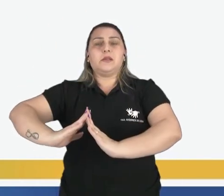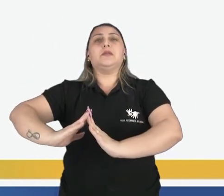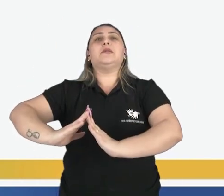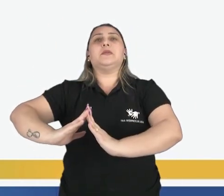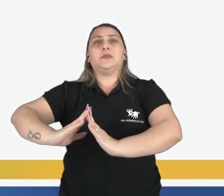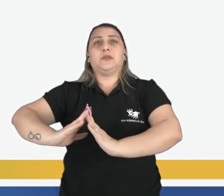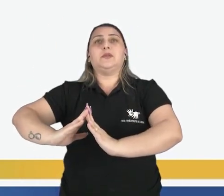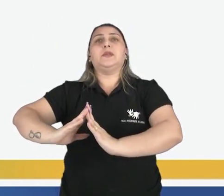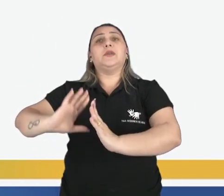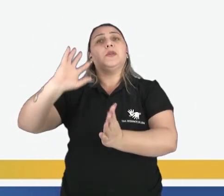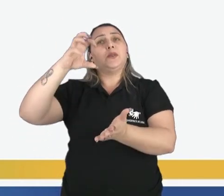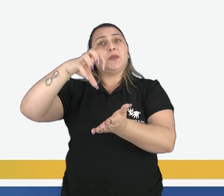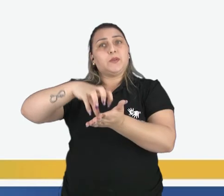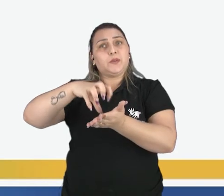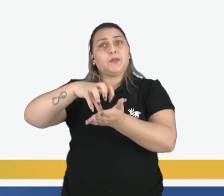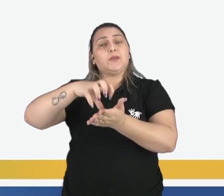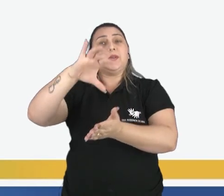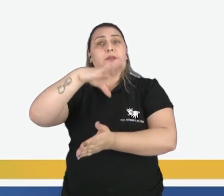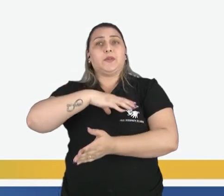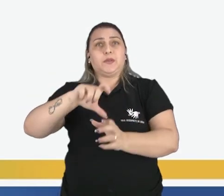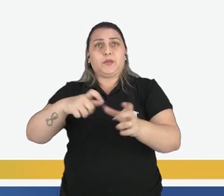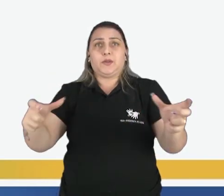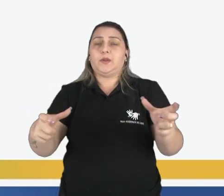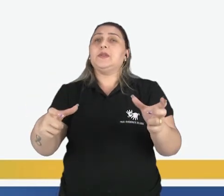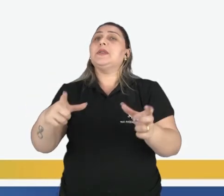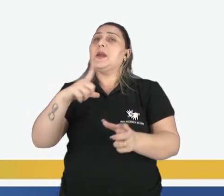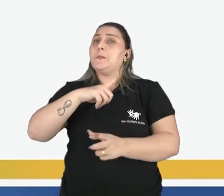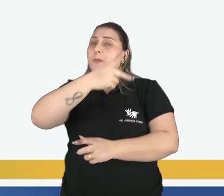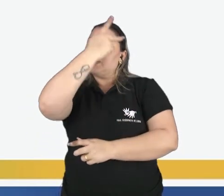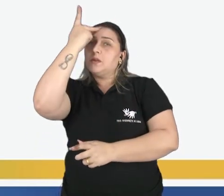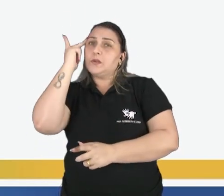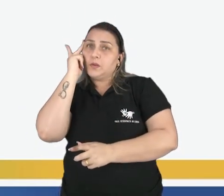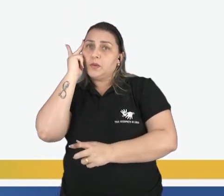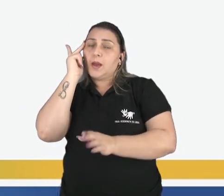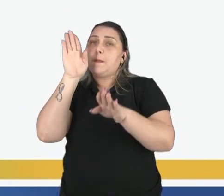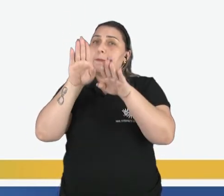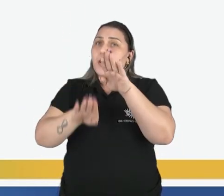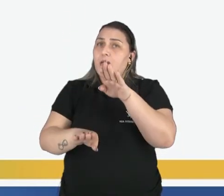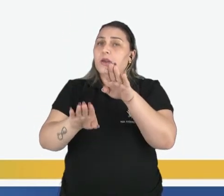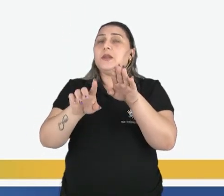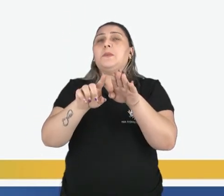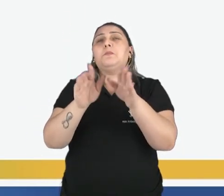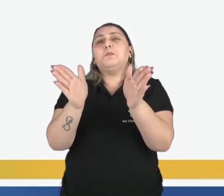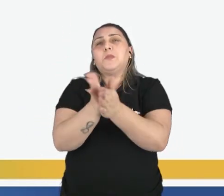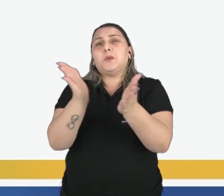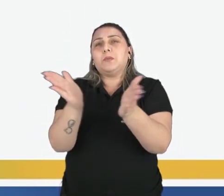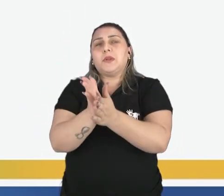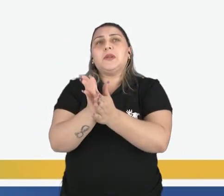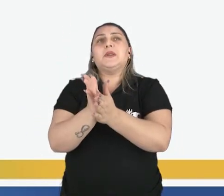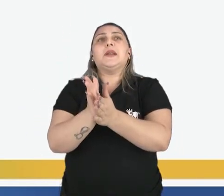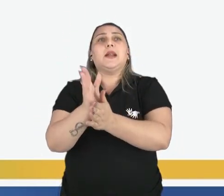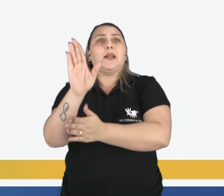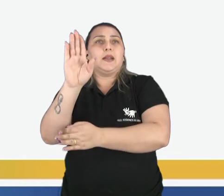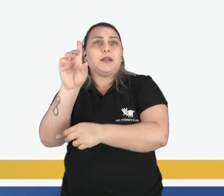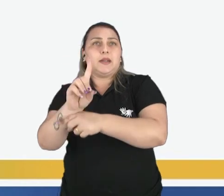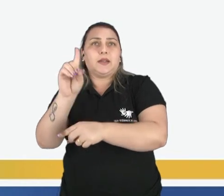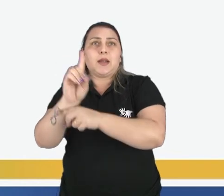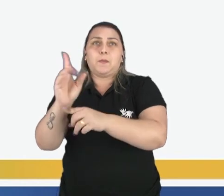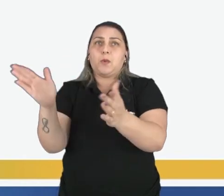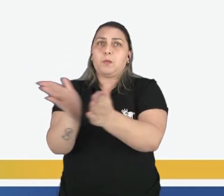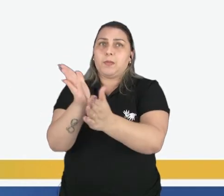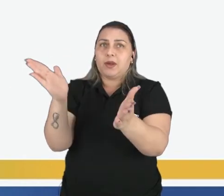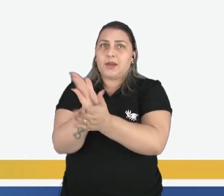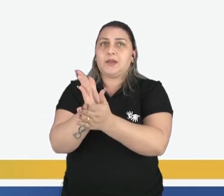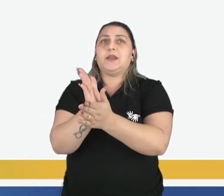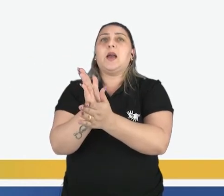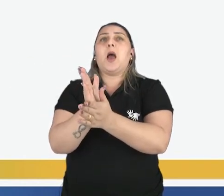dos grandes centros metropolitanos, contam com pessoas abaixo da linha da pobreza. Letra D. A